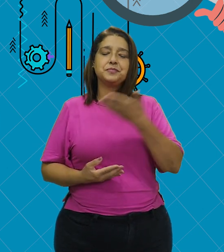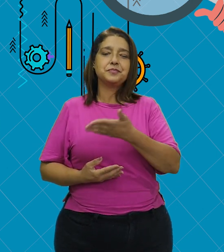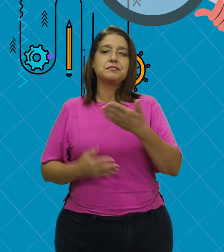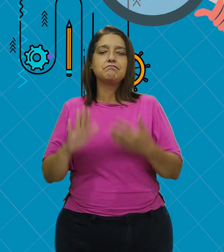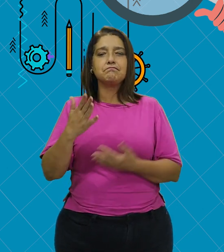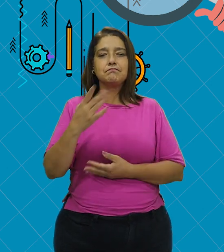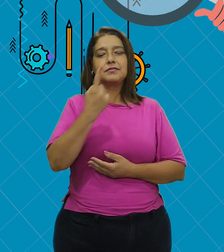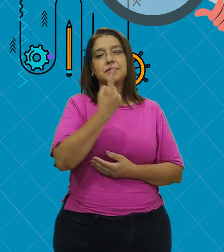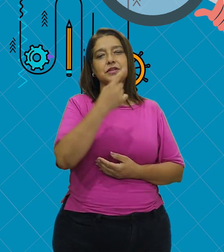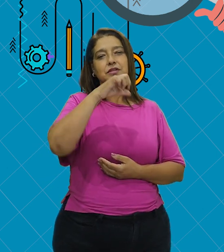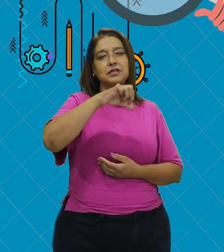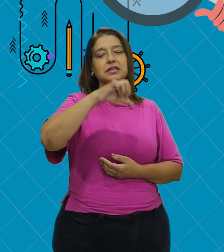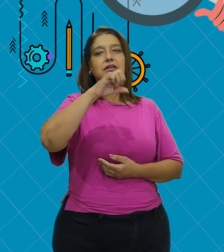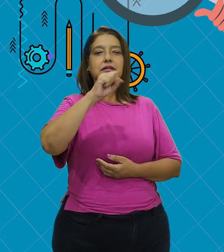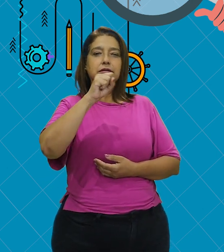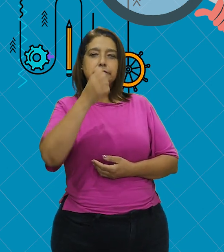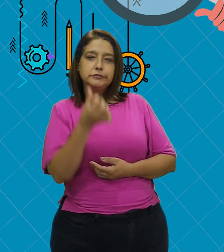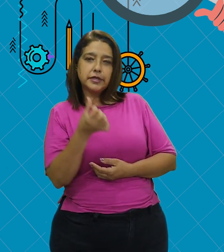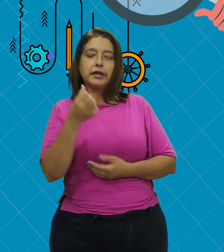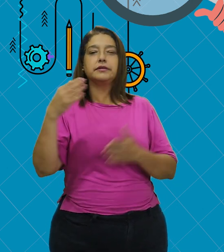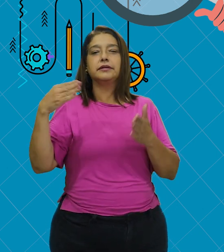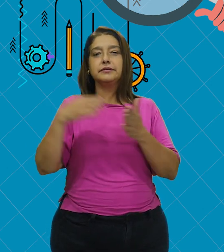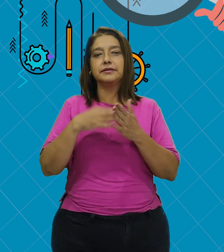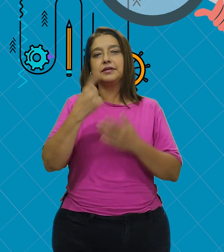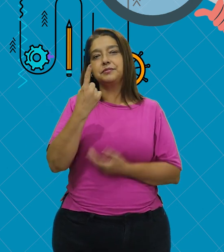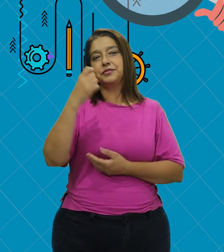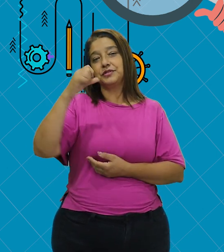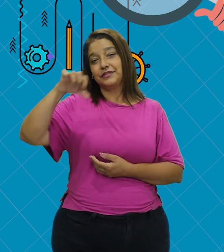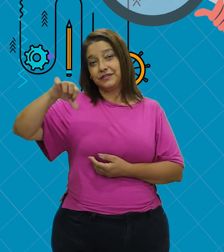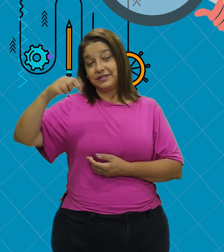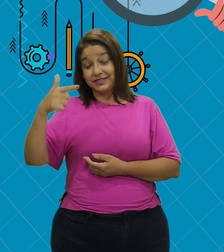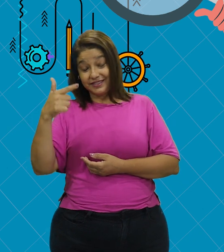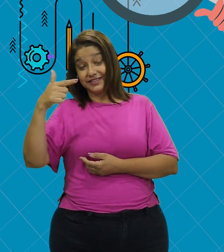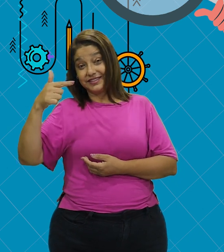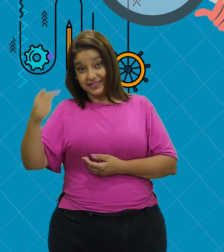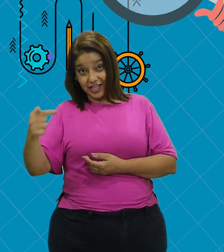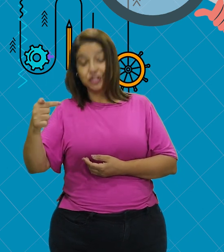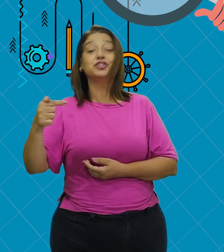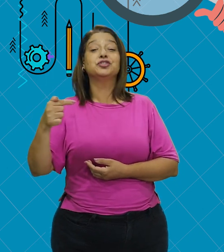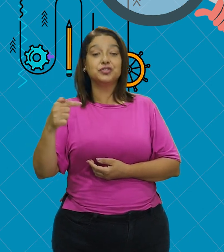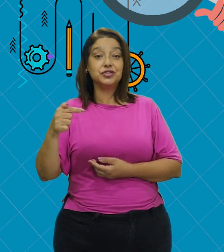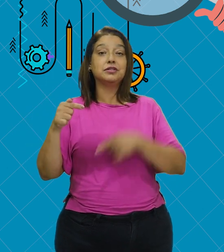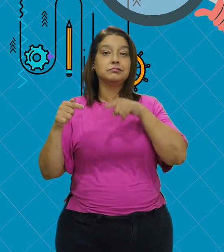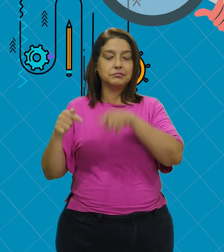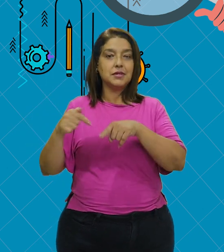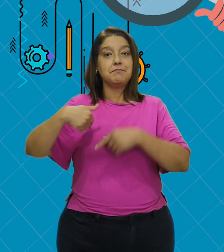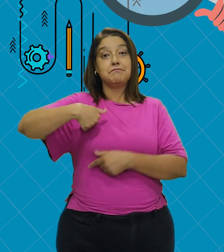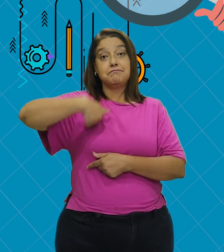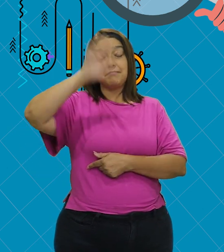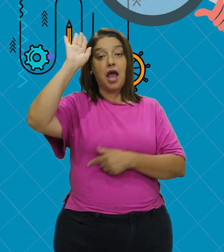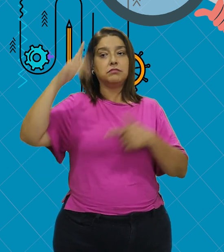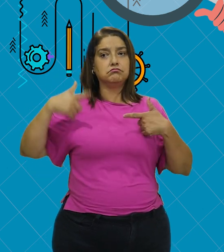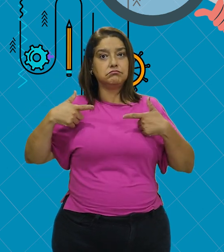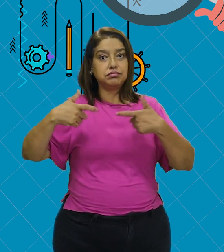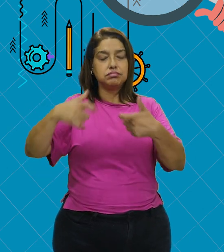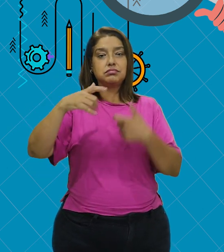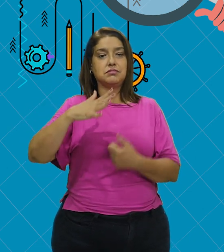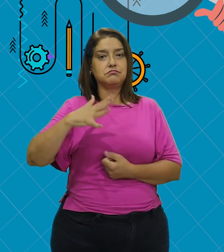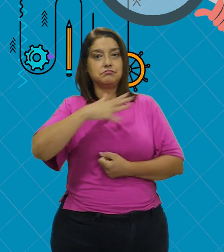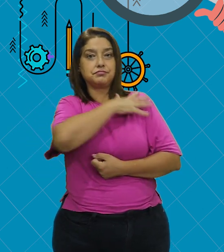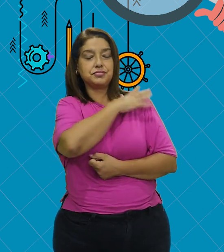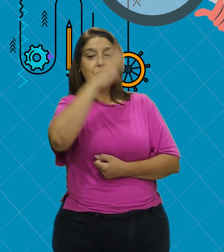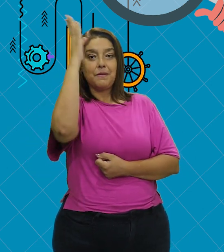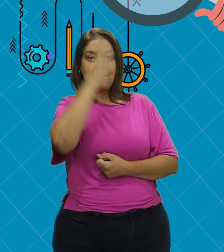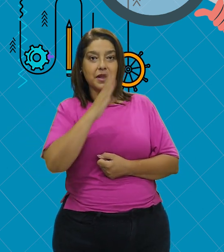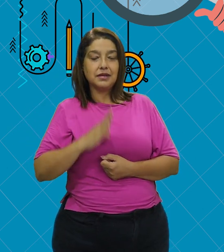a 1897. Foi um dos maiores conflitos da história do Brasil, envolvendo o exército brasileiro e os moradores de uma comunidade sertaneja